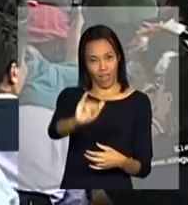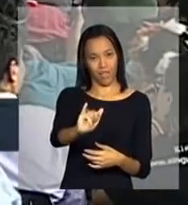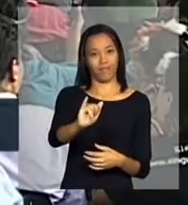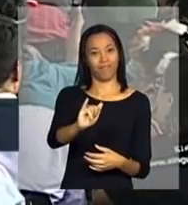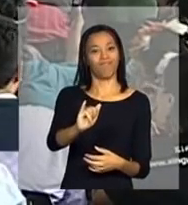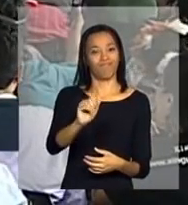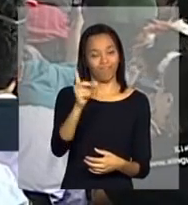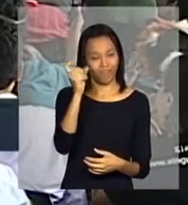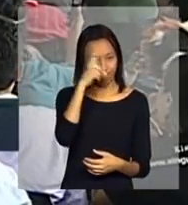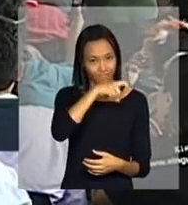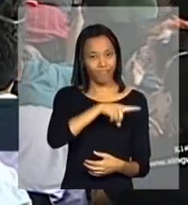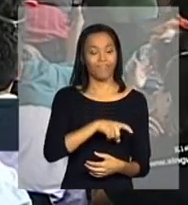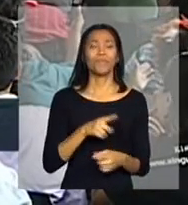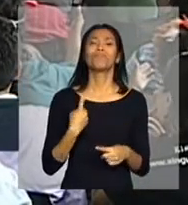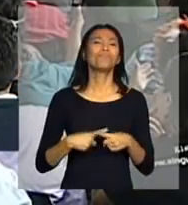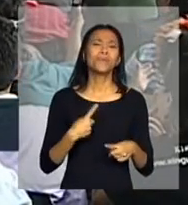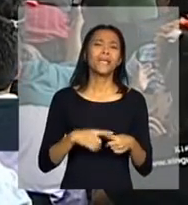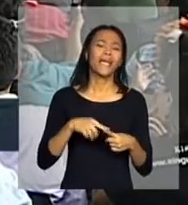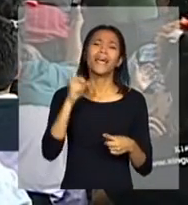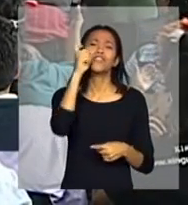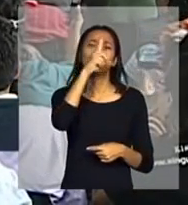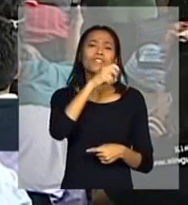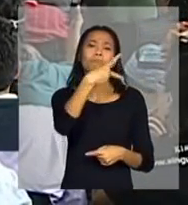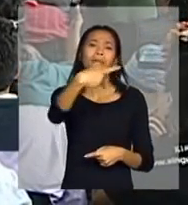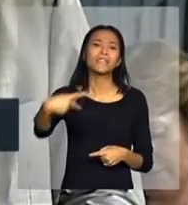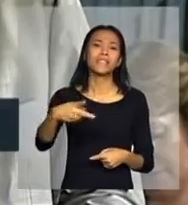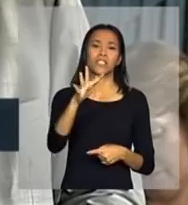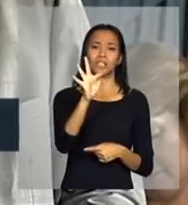E por quê que é difícil ser presidente da FUNAI?